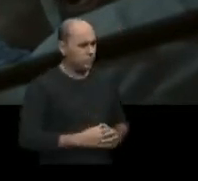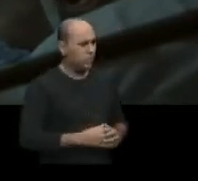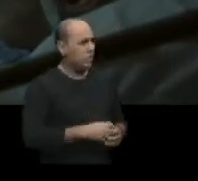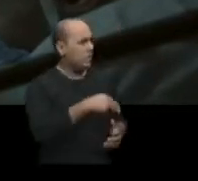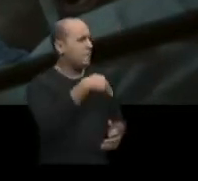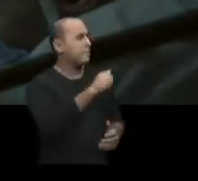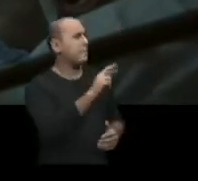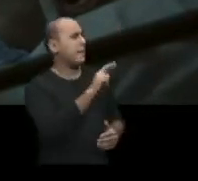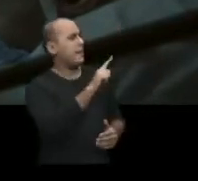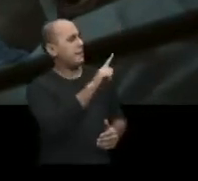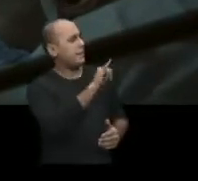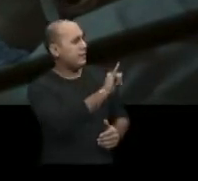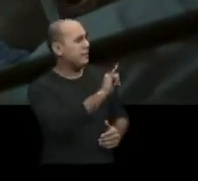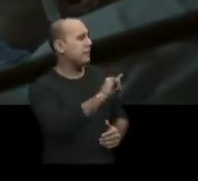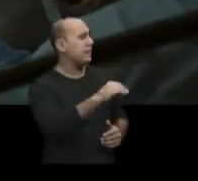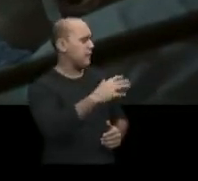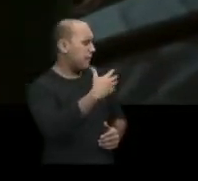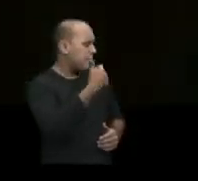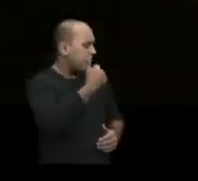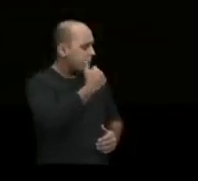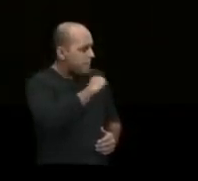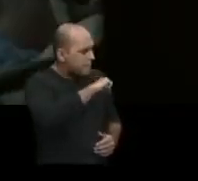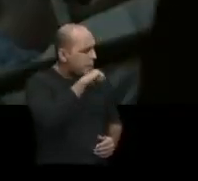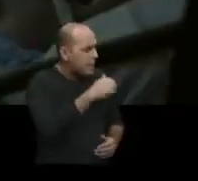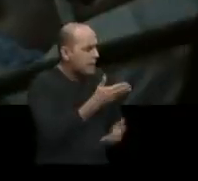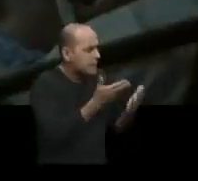Eu sou Marli Campos, mãe do